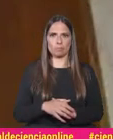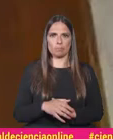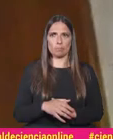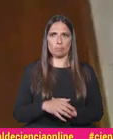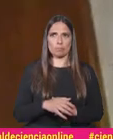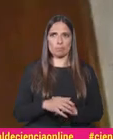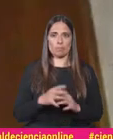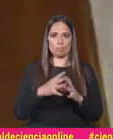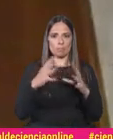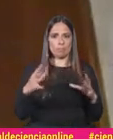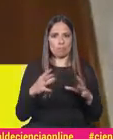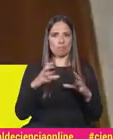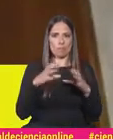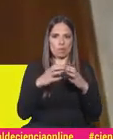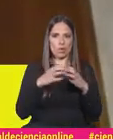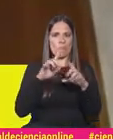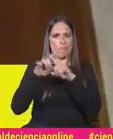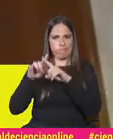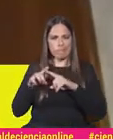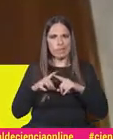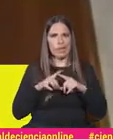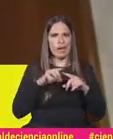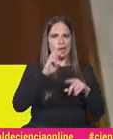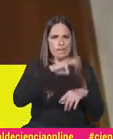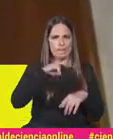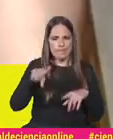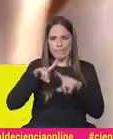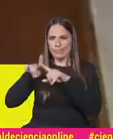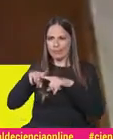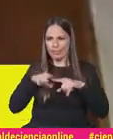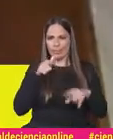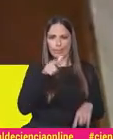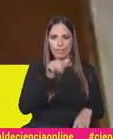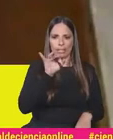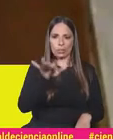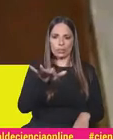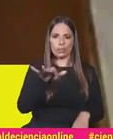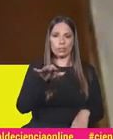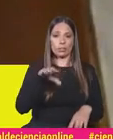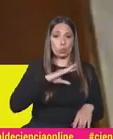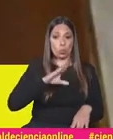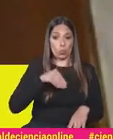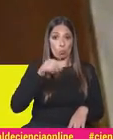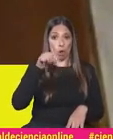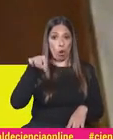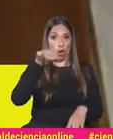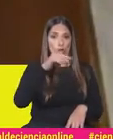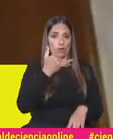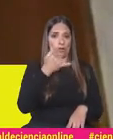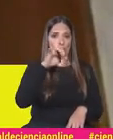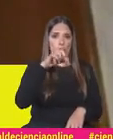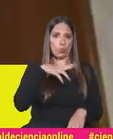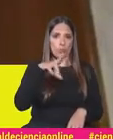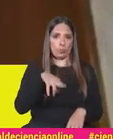Espécie, ou melhor, grupo de espécies, não é? Porque grupo de espécies, são muitos. Há milhares de espécies, há 1.400 espécies de morcegos no mundo e 28 em